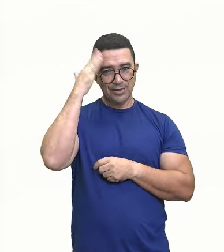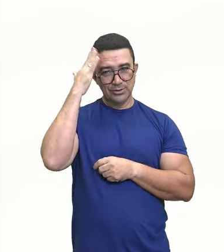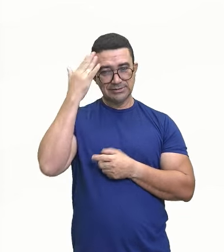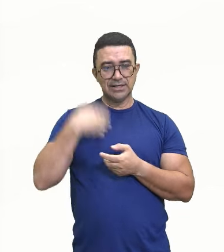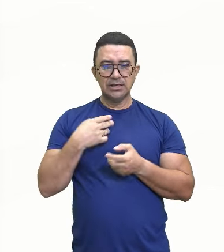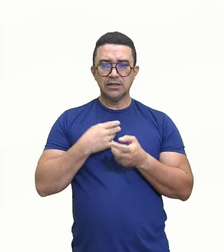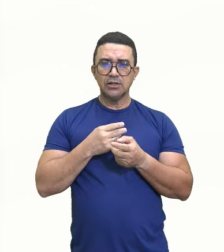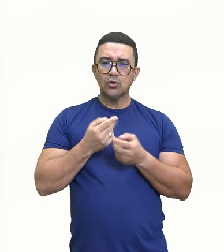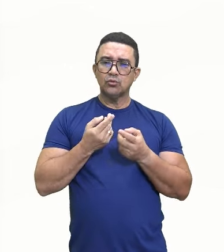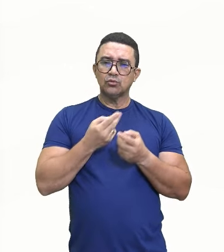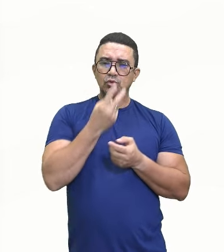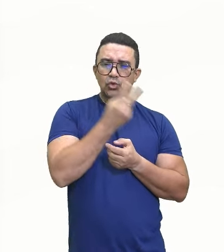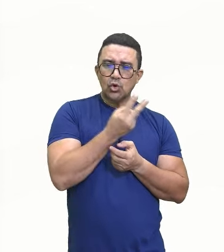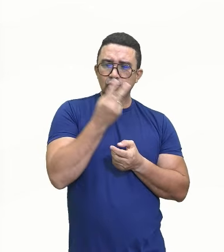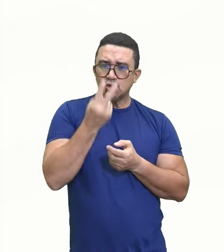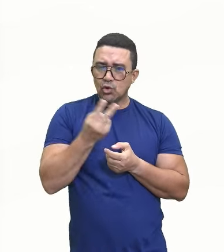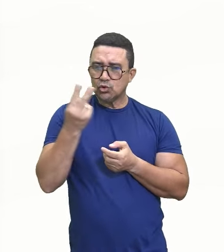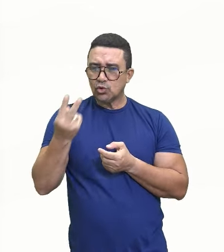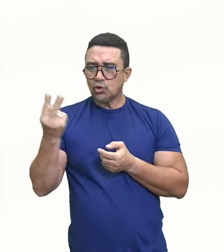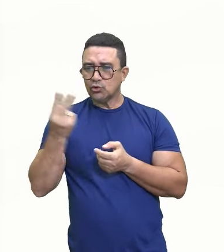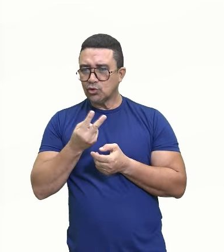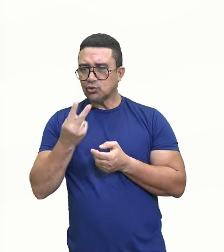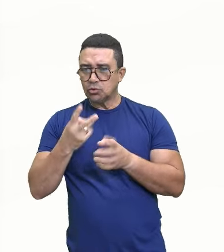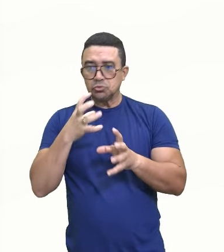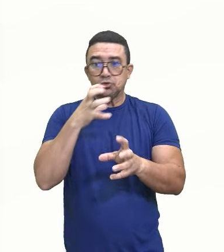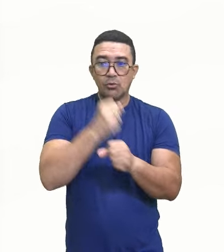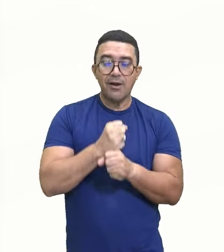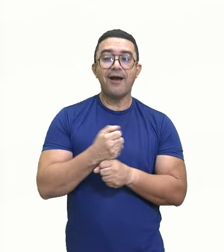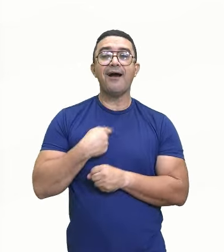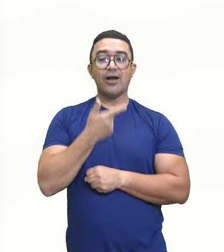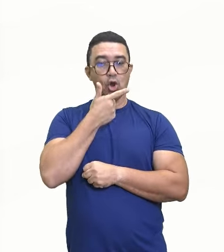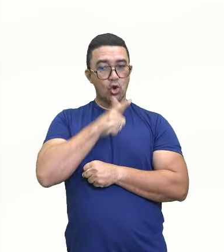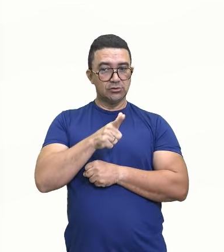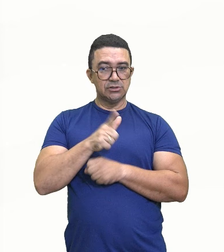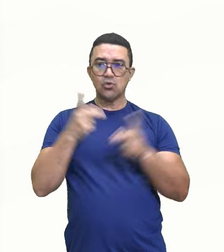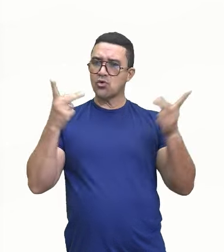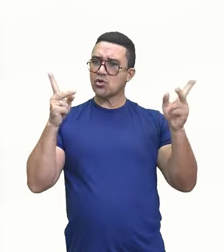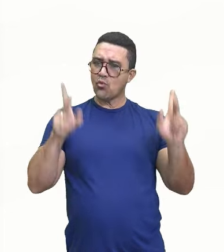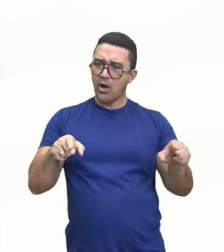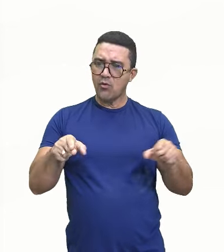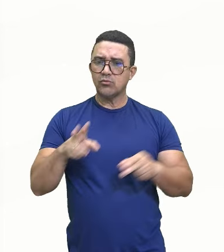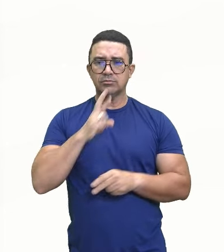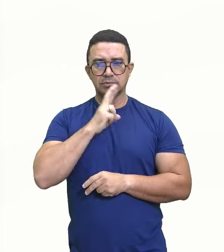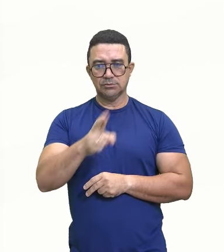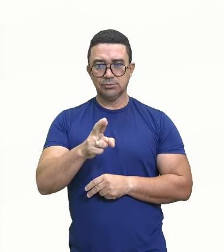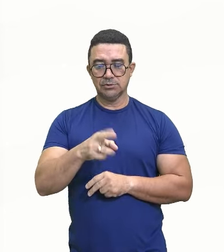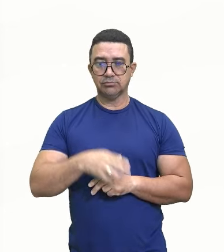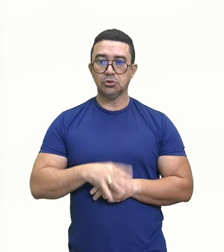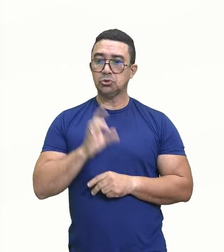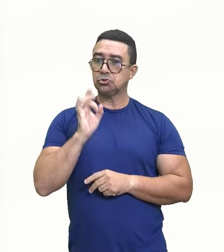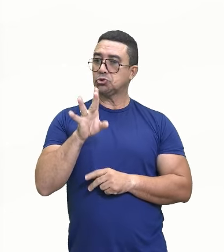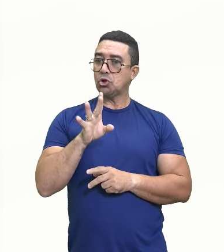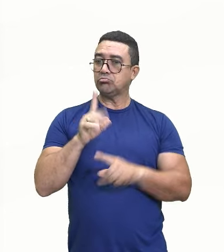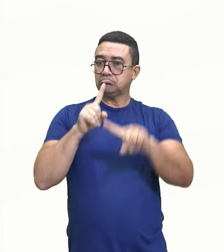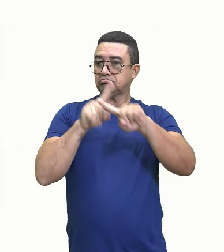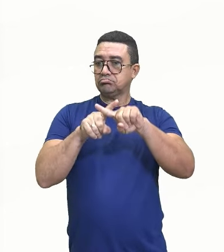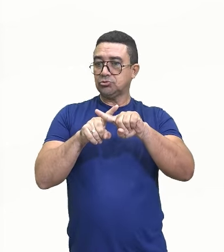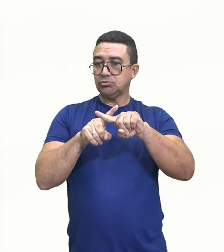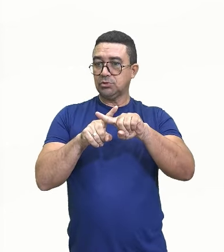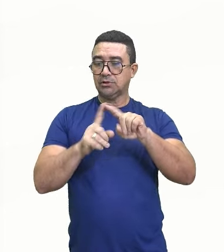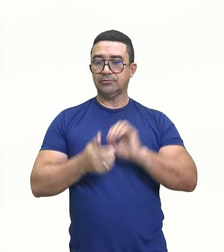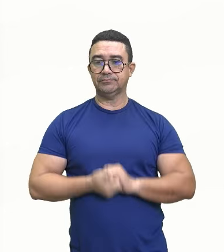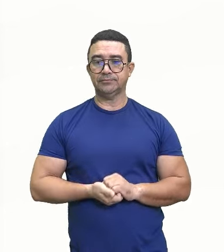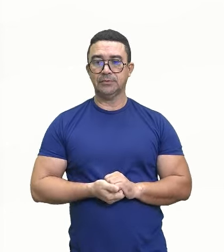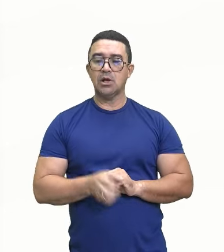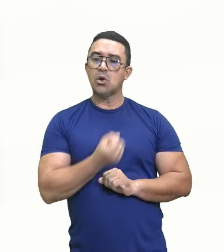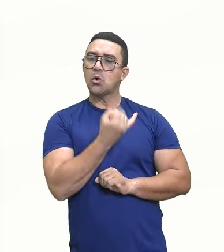de 2 em 2, nessa ordem eu vou ter, então, aí o mesmo valor. Então, eu apenas multiplico